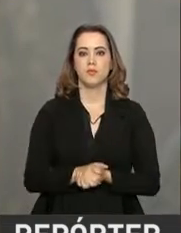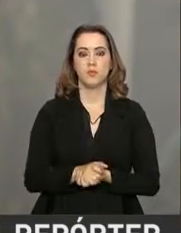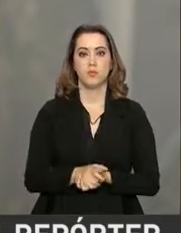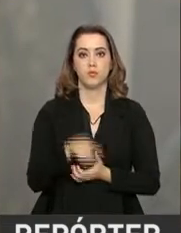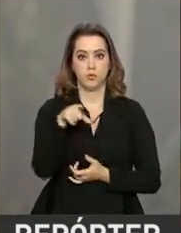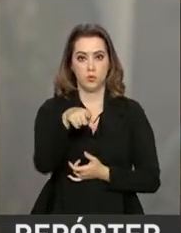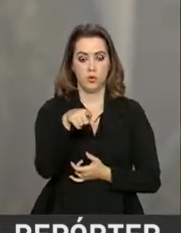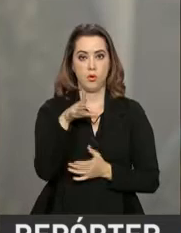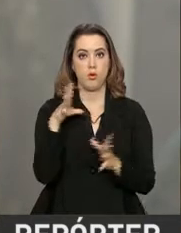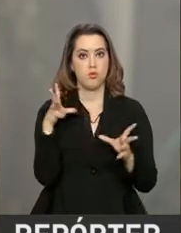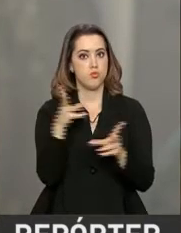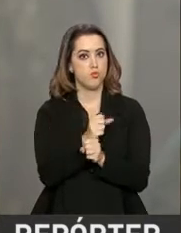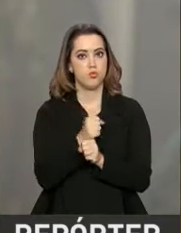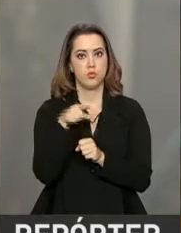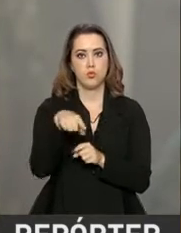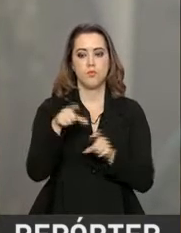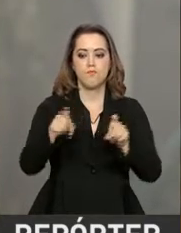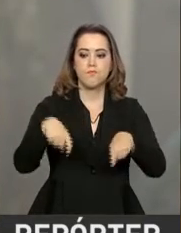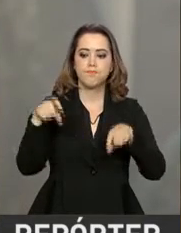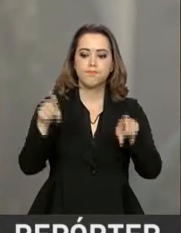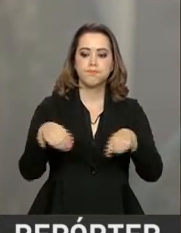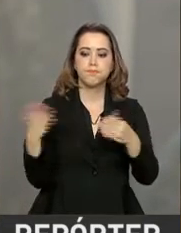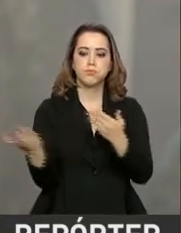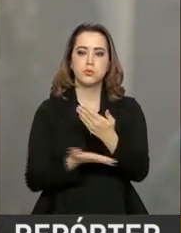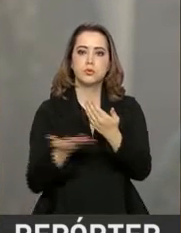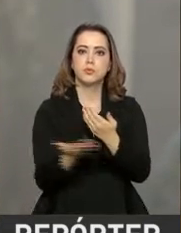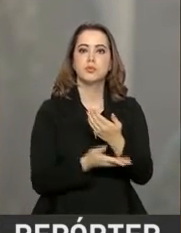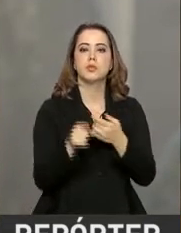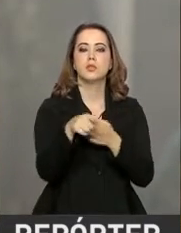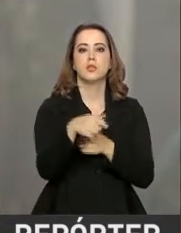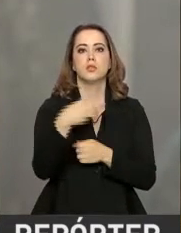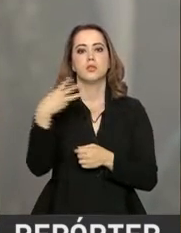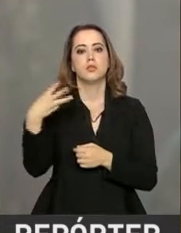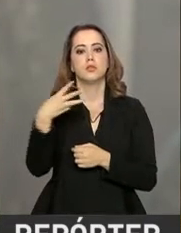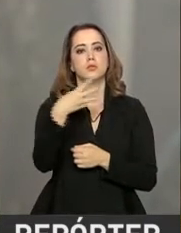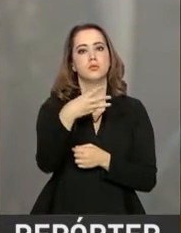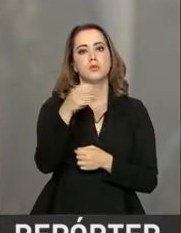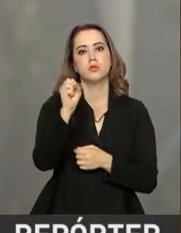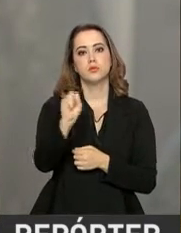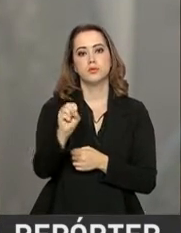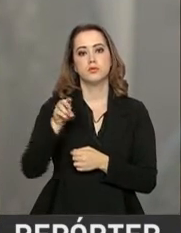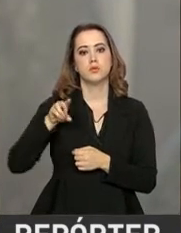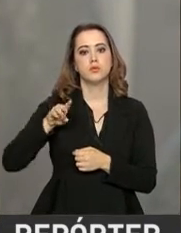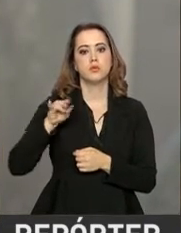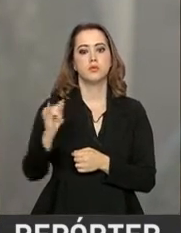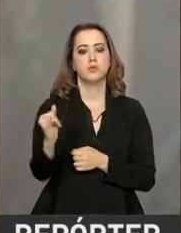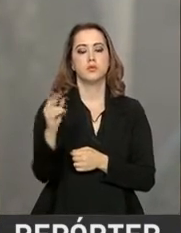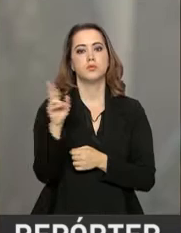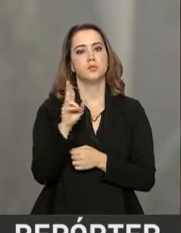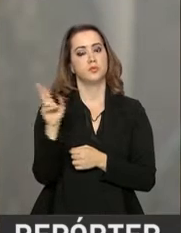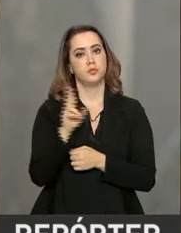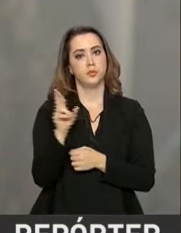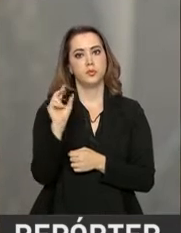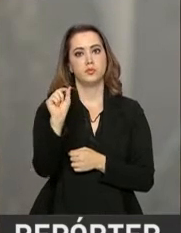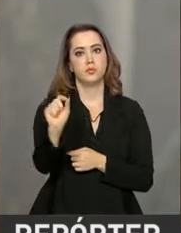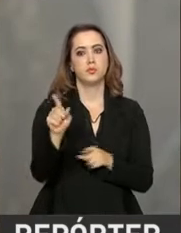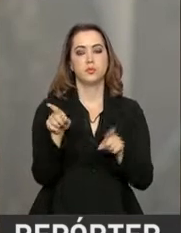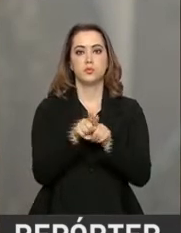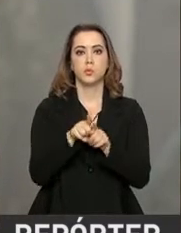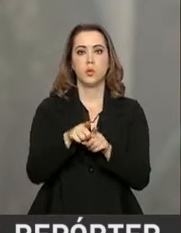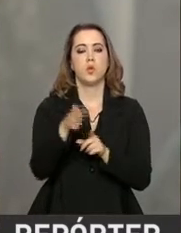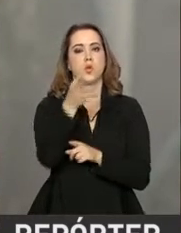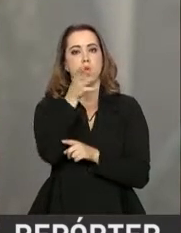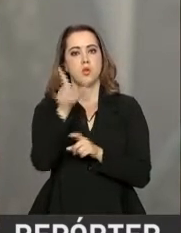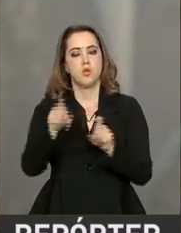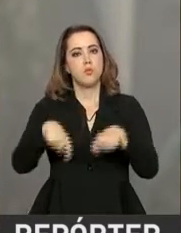Desse total, as lavouras representam 338 bilhões e a pecuária 178 bilhões de reais. Entre